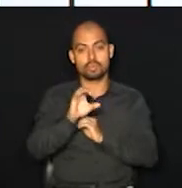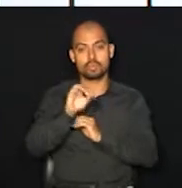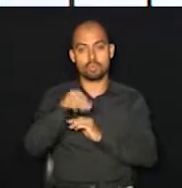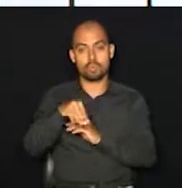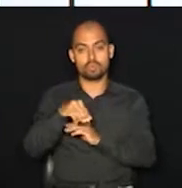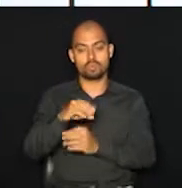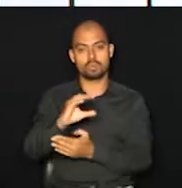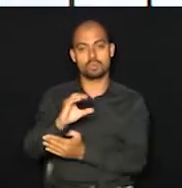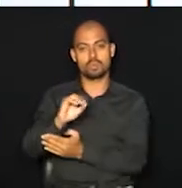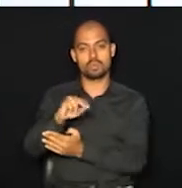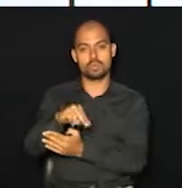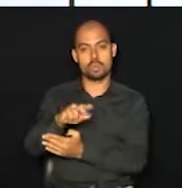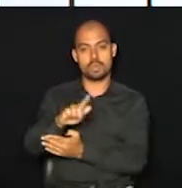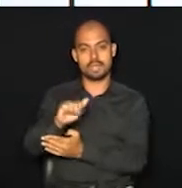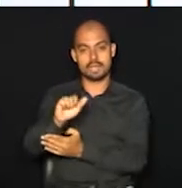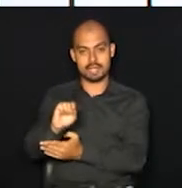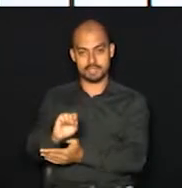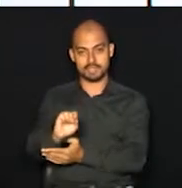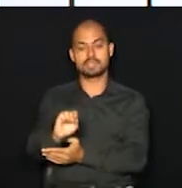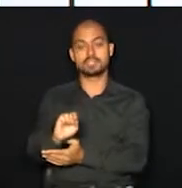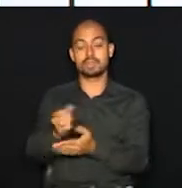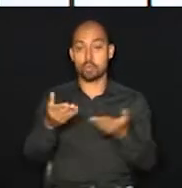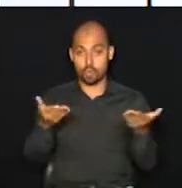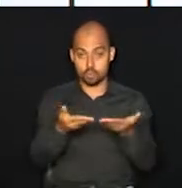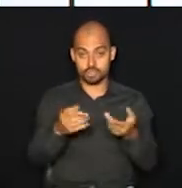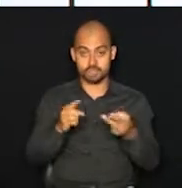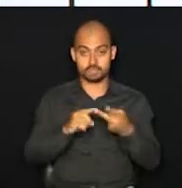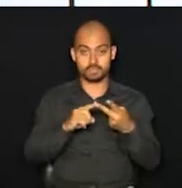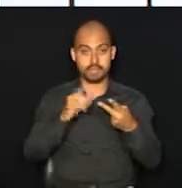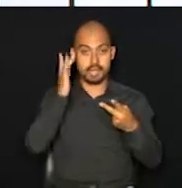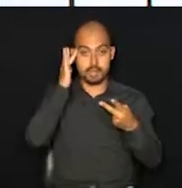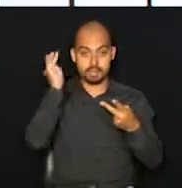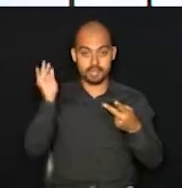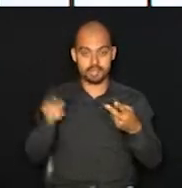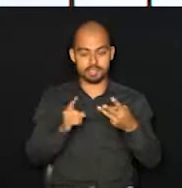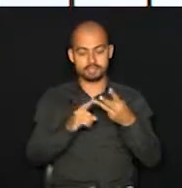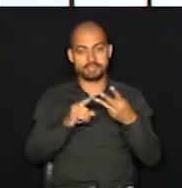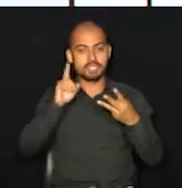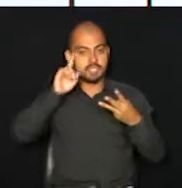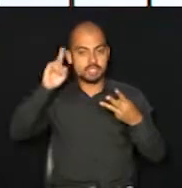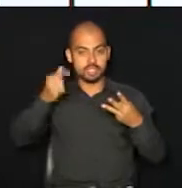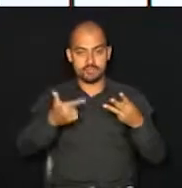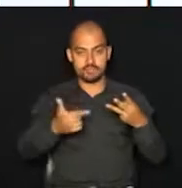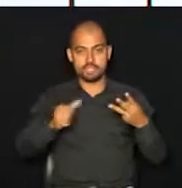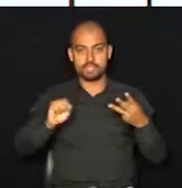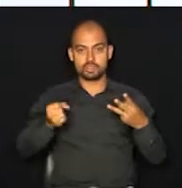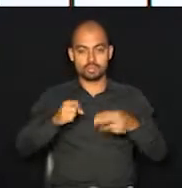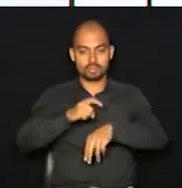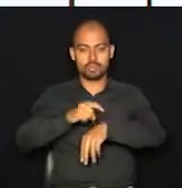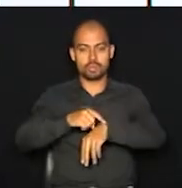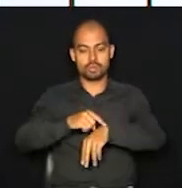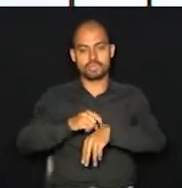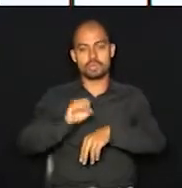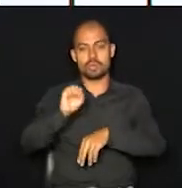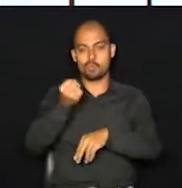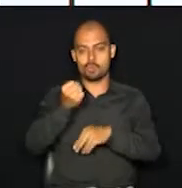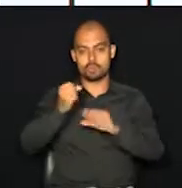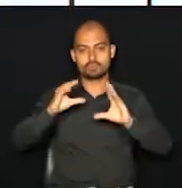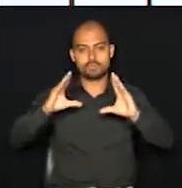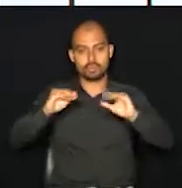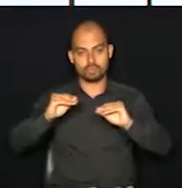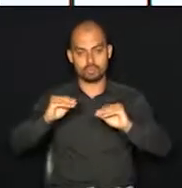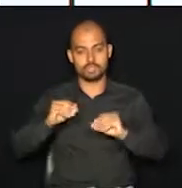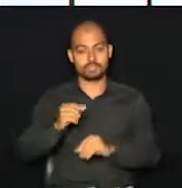facebook.com/Congás Transforma. Então é hoje, amanhã e no dia 28 a partir das 8 horas da noite e no